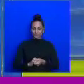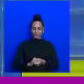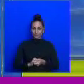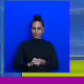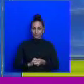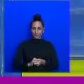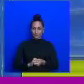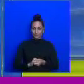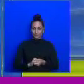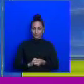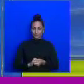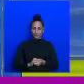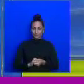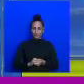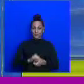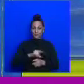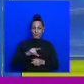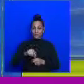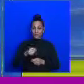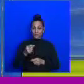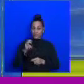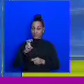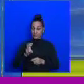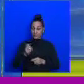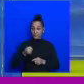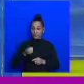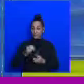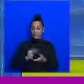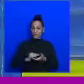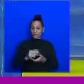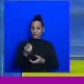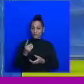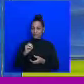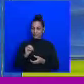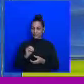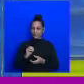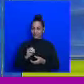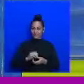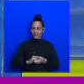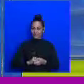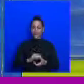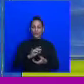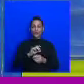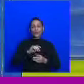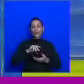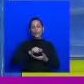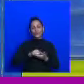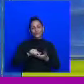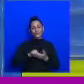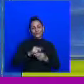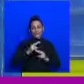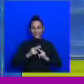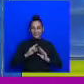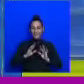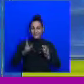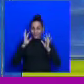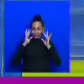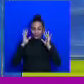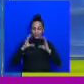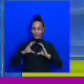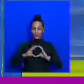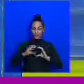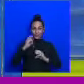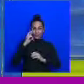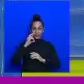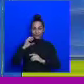12. Foram sorteados 5 números, faltam 10. Loterias Caixa, já pensou?